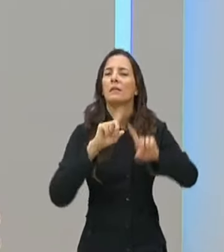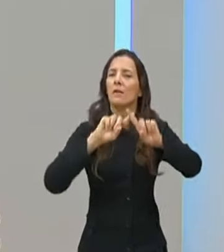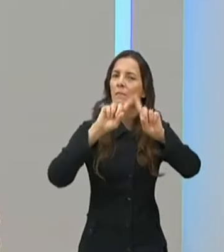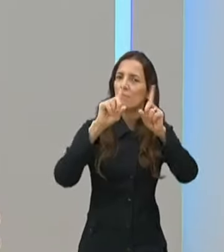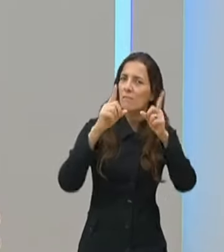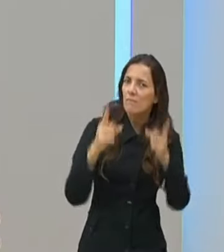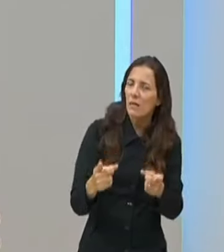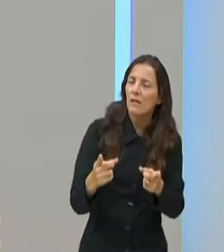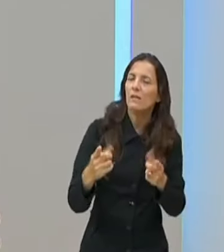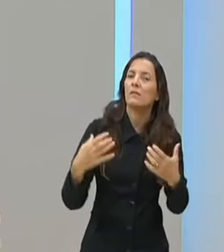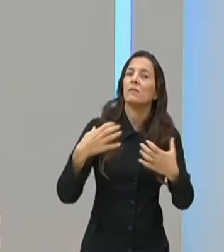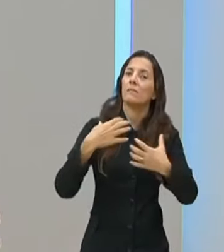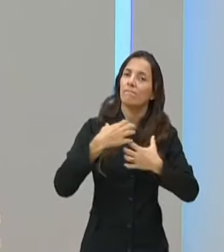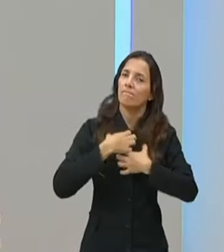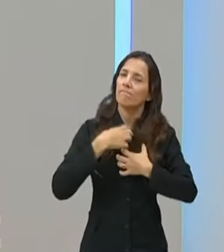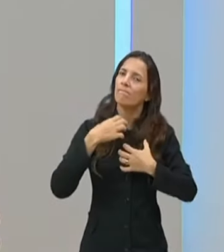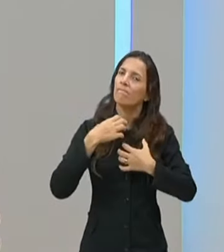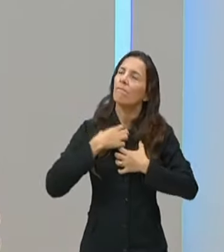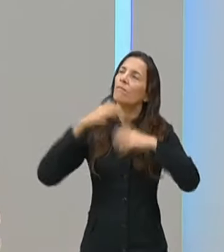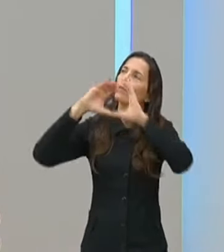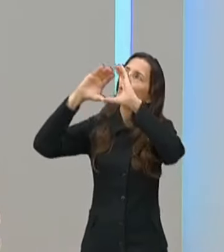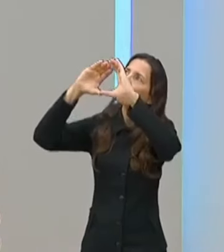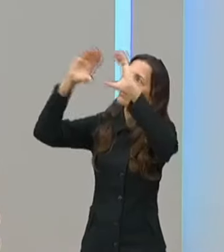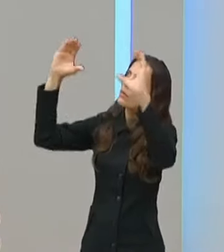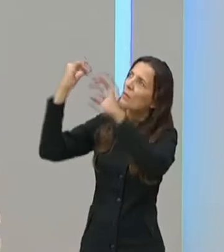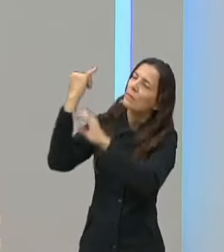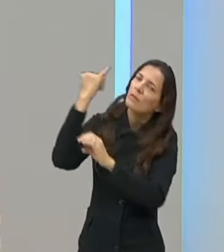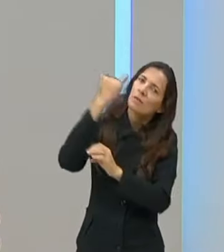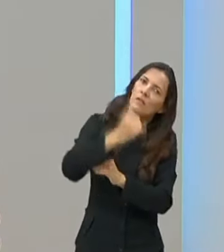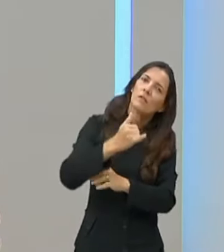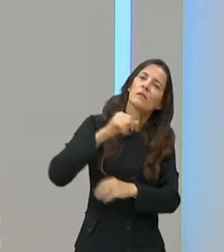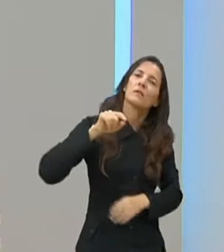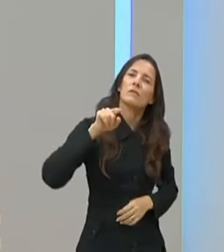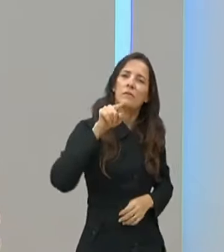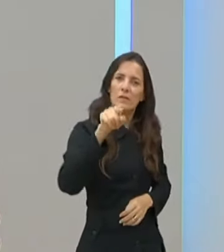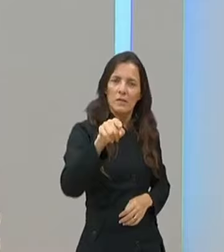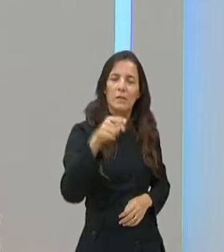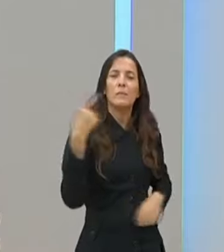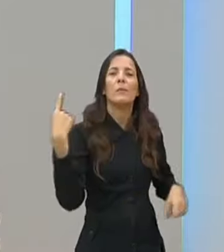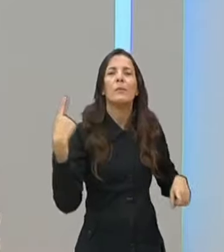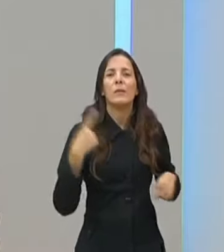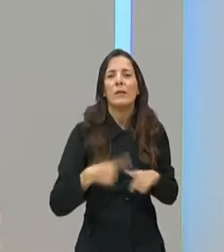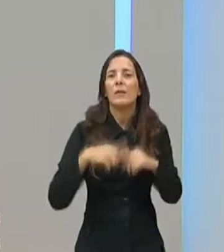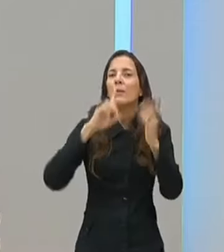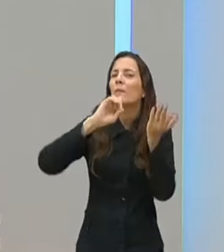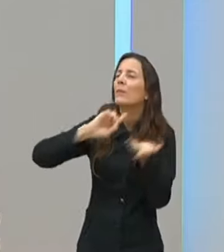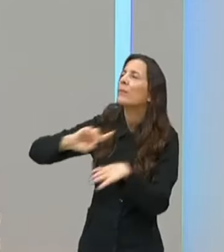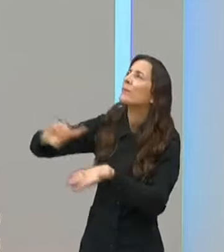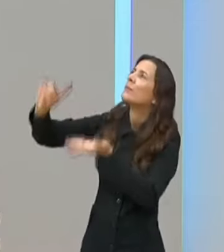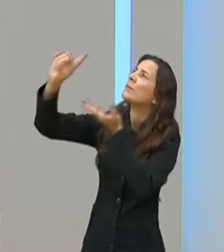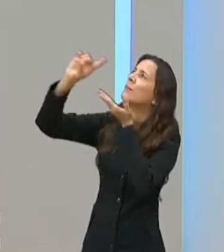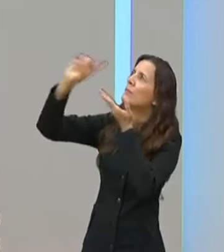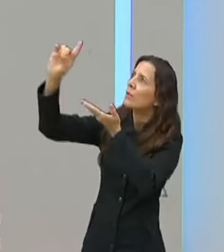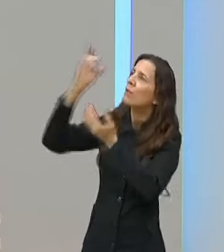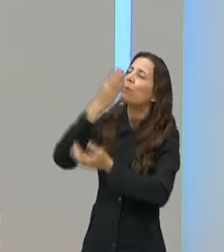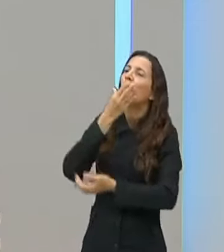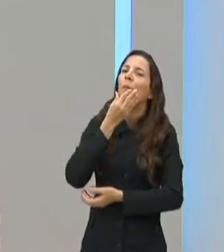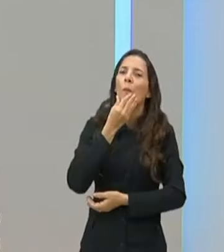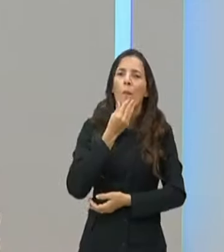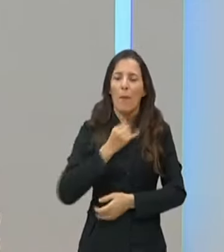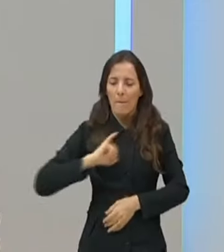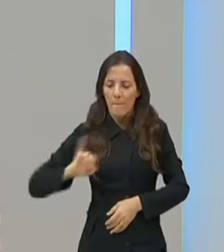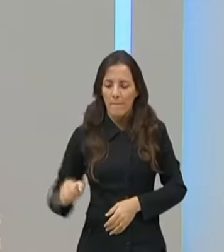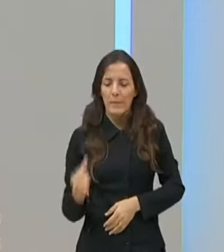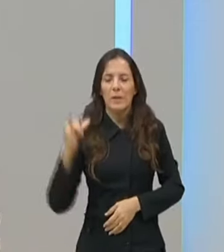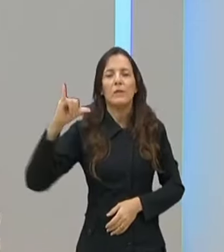eu sinto a autoridade do céu agora para lhe dizer: o Deus de Jó, aquele que